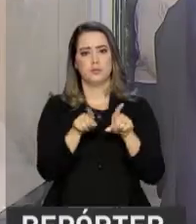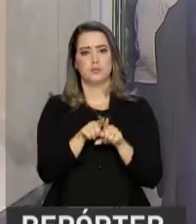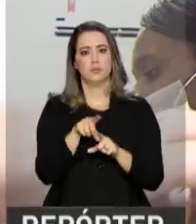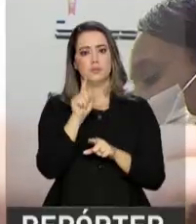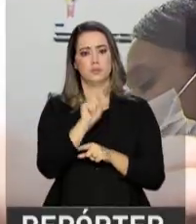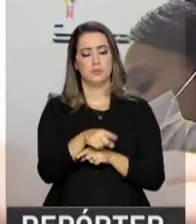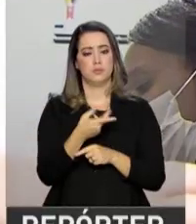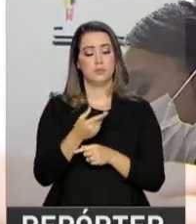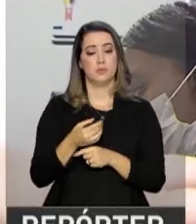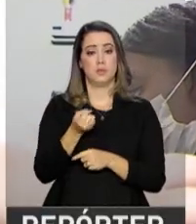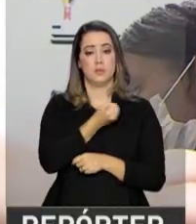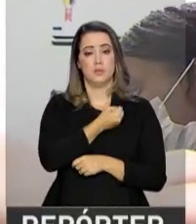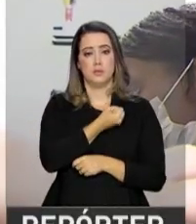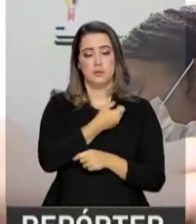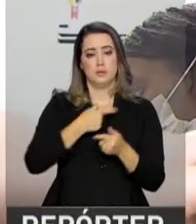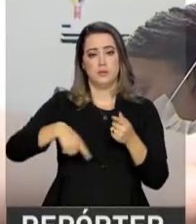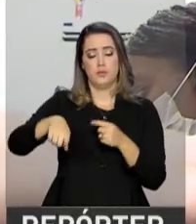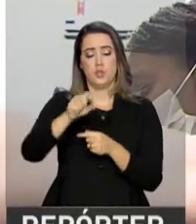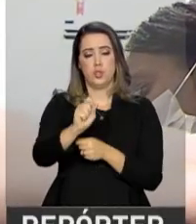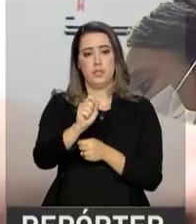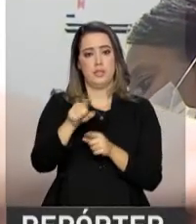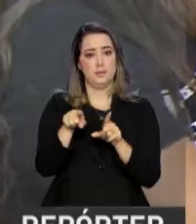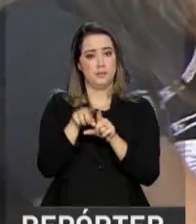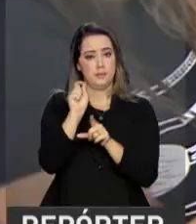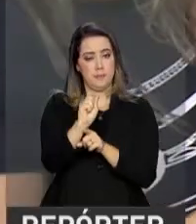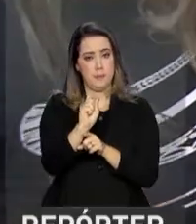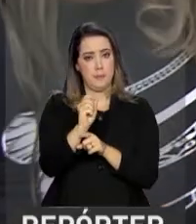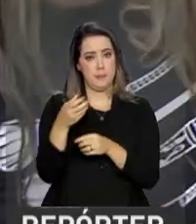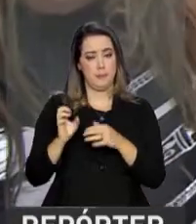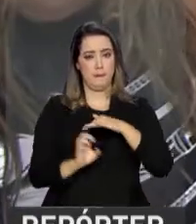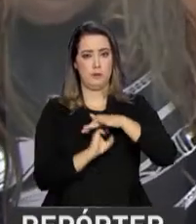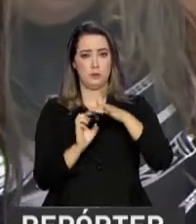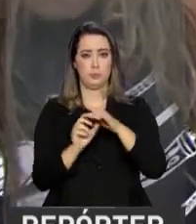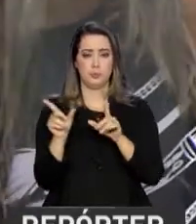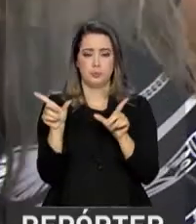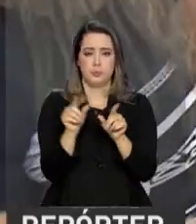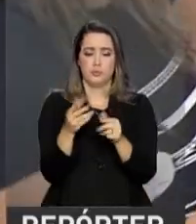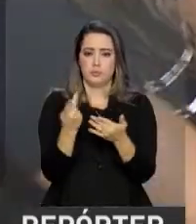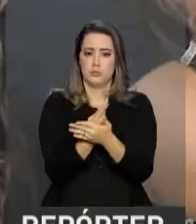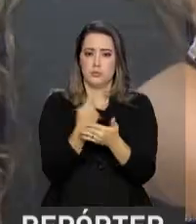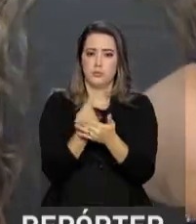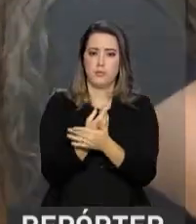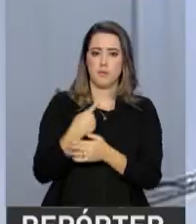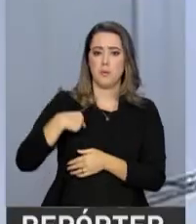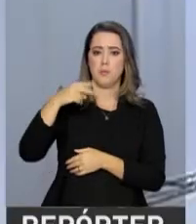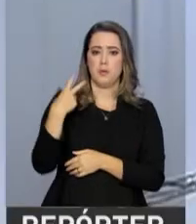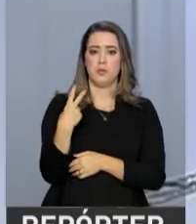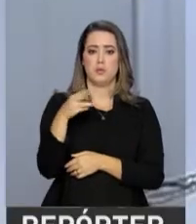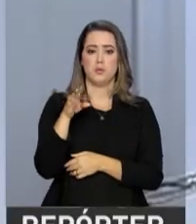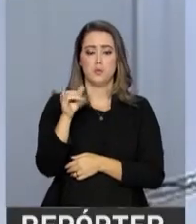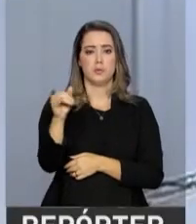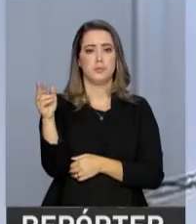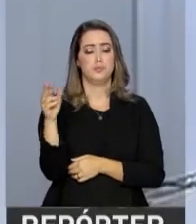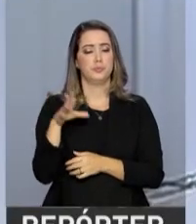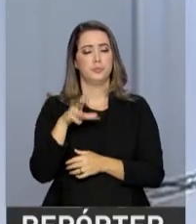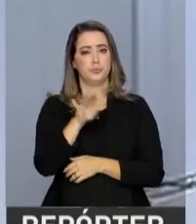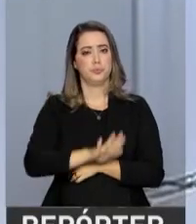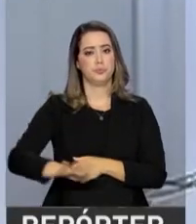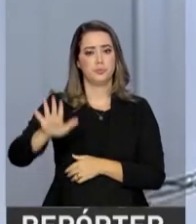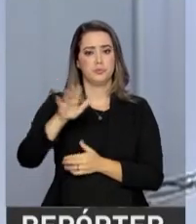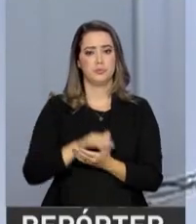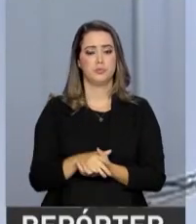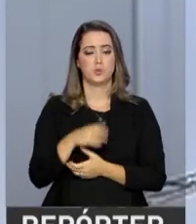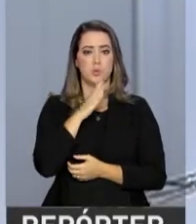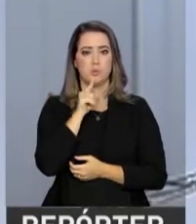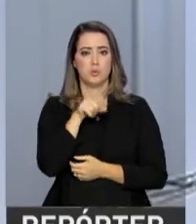é inúmeros às micro e pequenas empresas são mais de 12 milhões em todo o país reconhecemos que as micro e